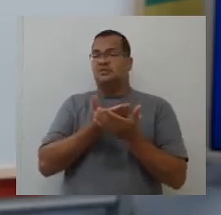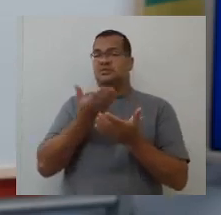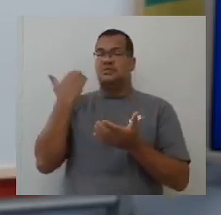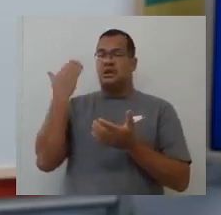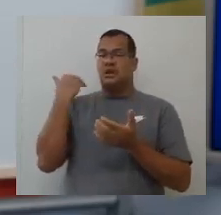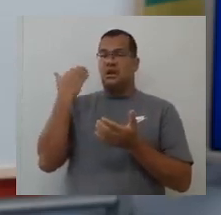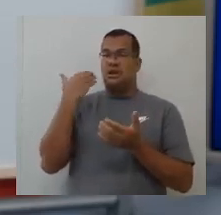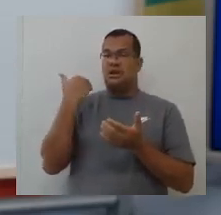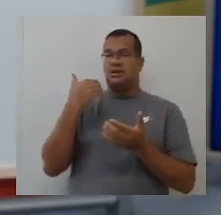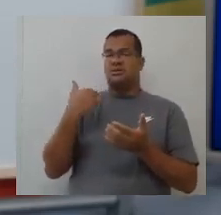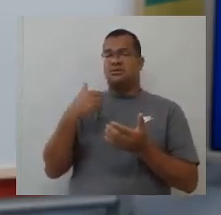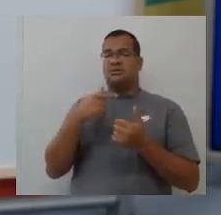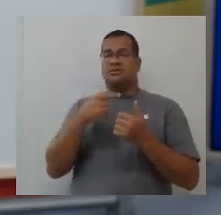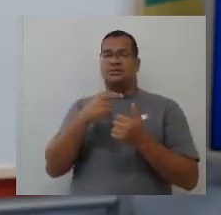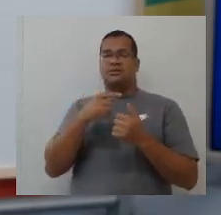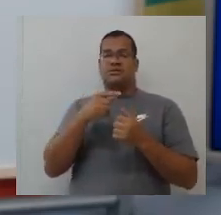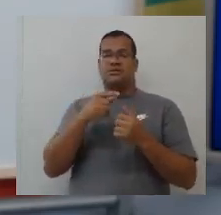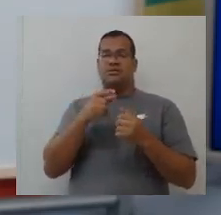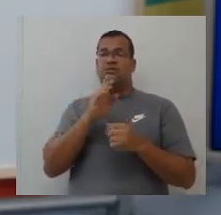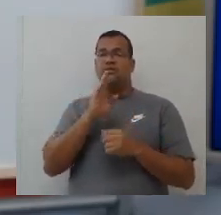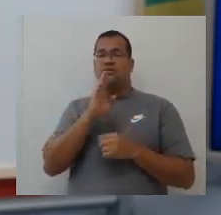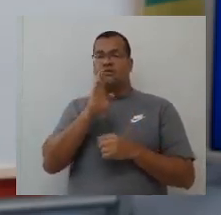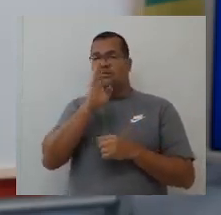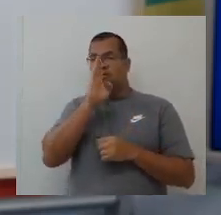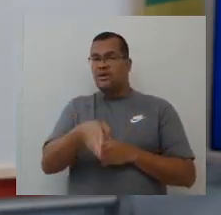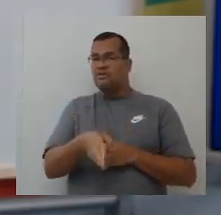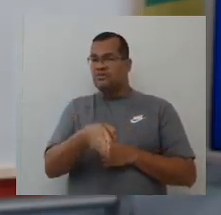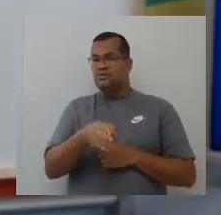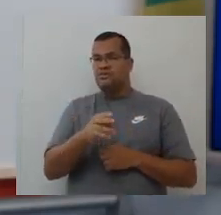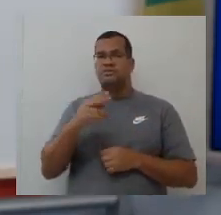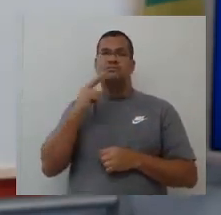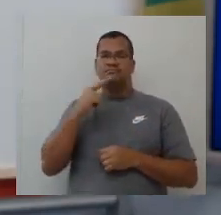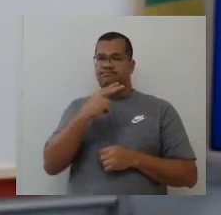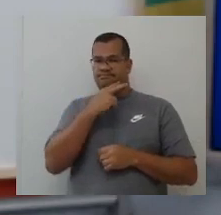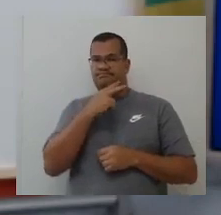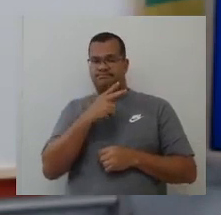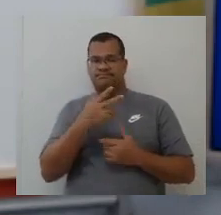lá no primeiro ano, a gente sabe que